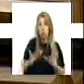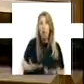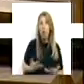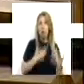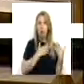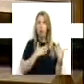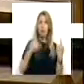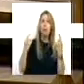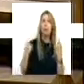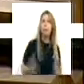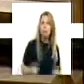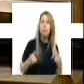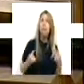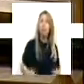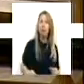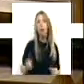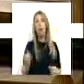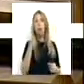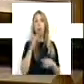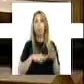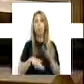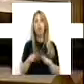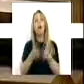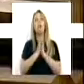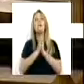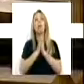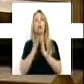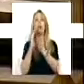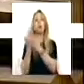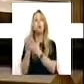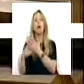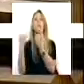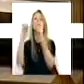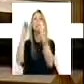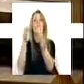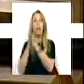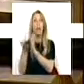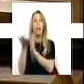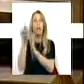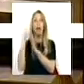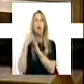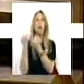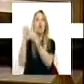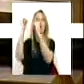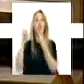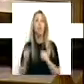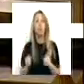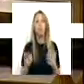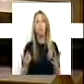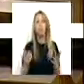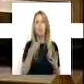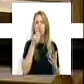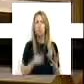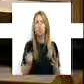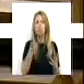tem, estivesse a apelar ao nervosismo dos mercados. E isso não é boa-fé, Sr. Primeiro-Ministro,